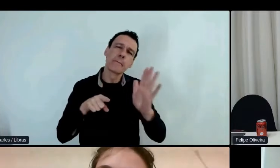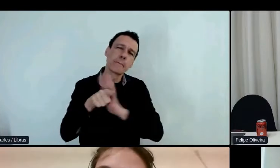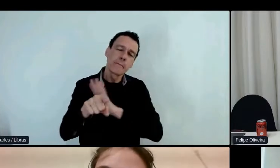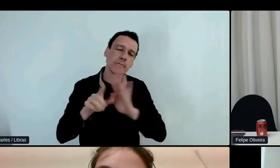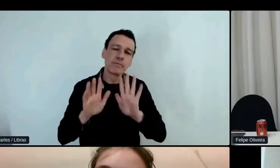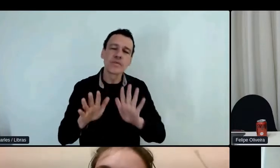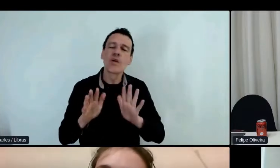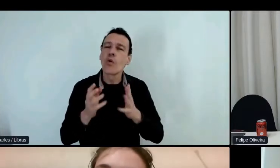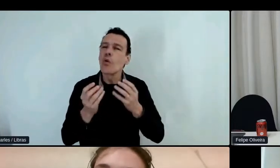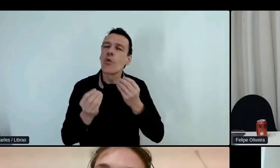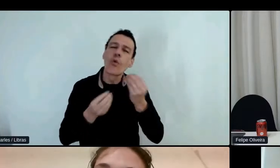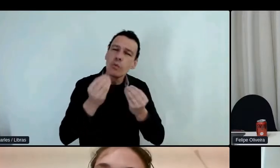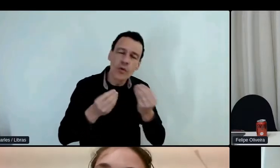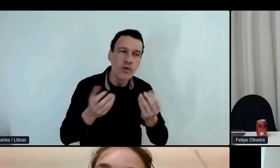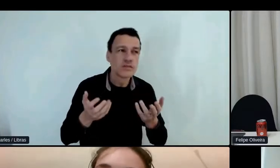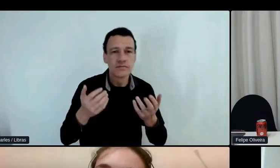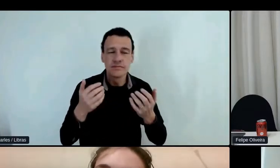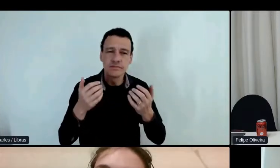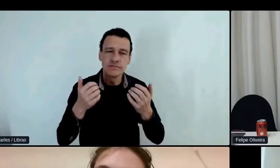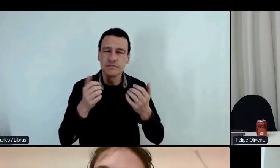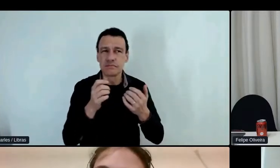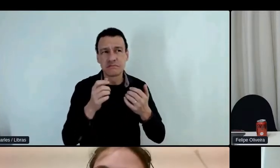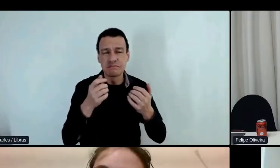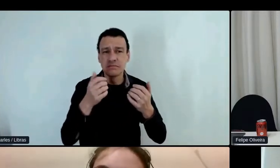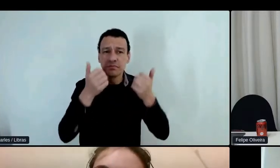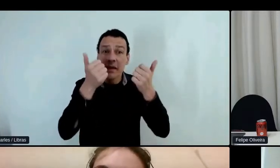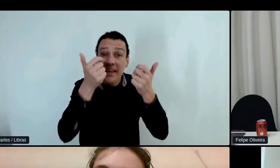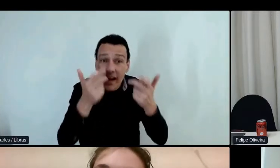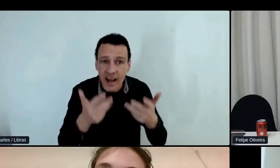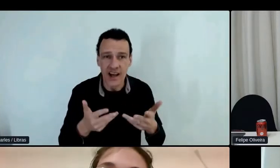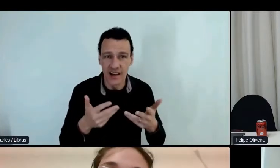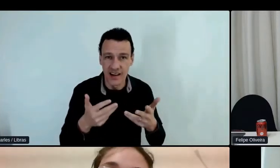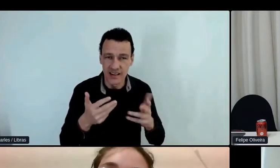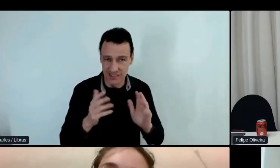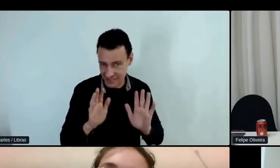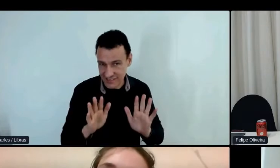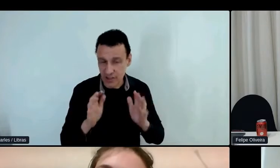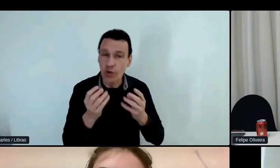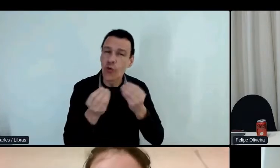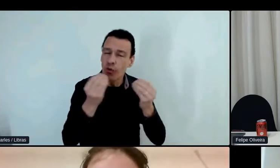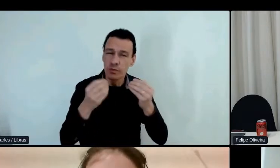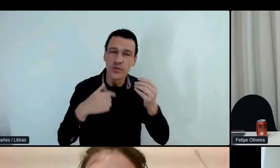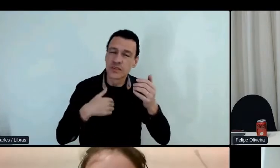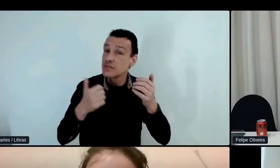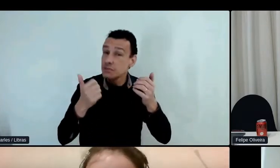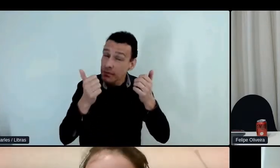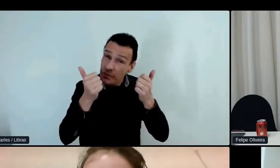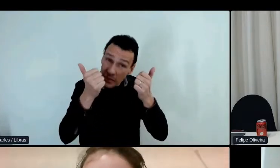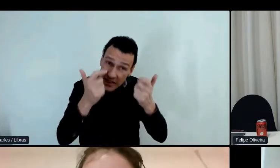direcionar essa pergunta já para a Kátia, que é a expert aqui, né? Para não deixar eu falar besteira.